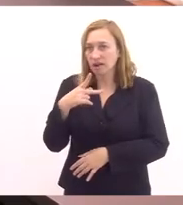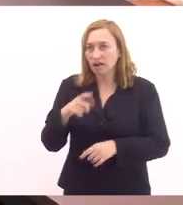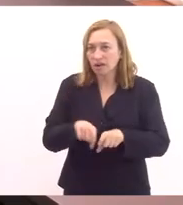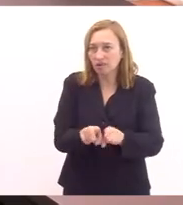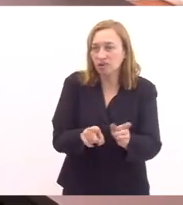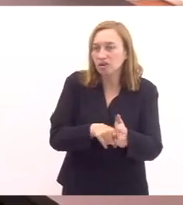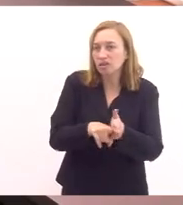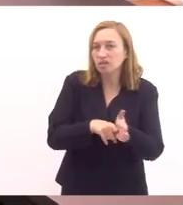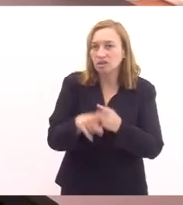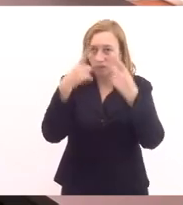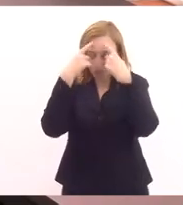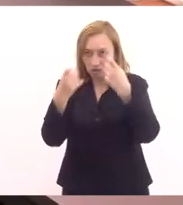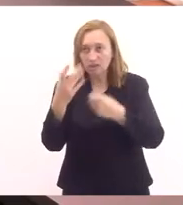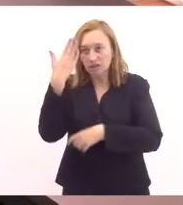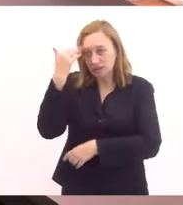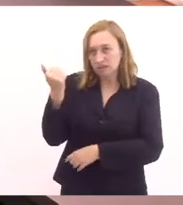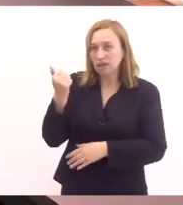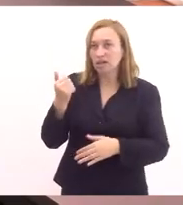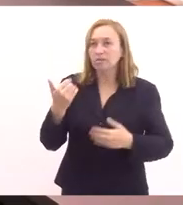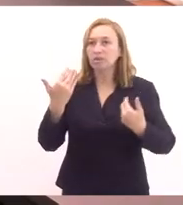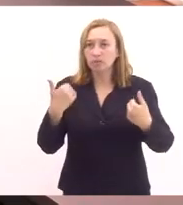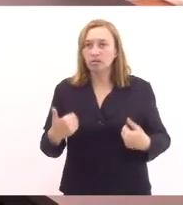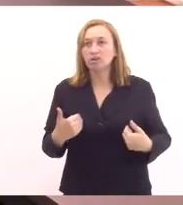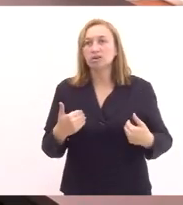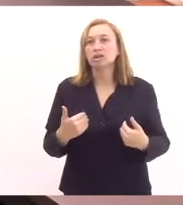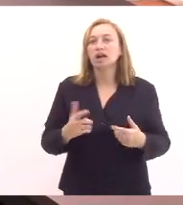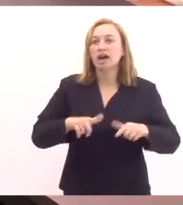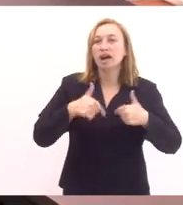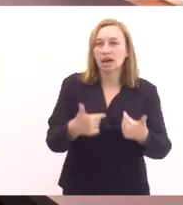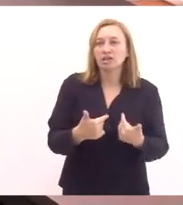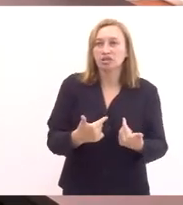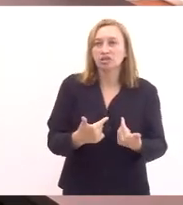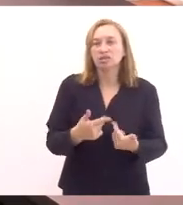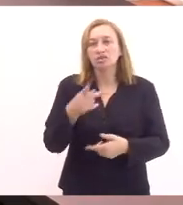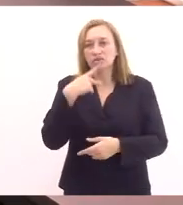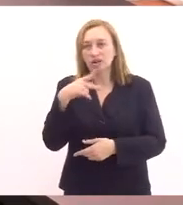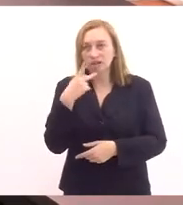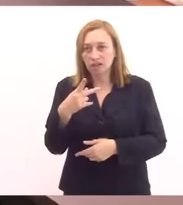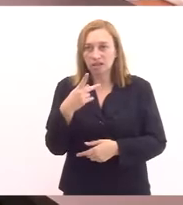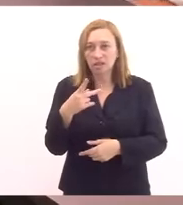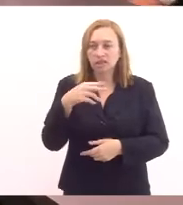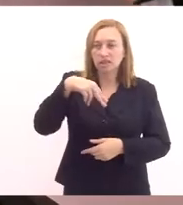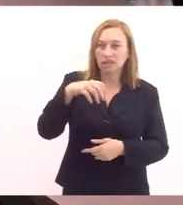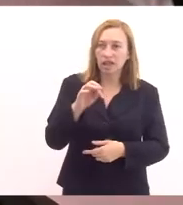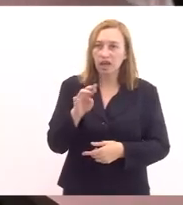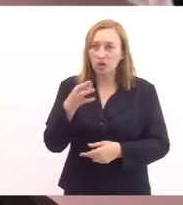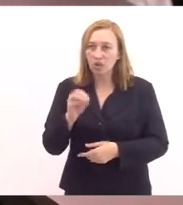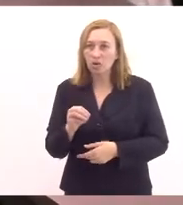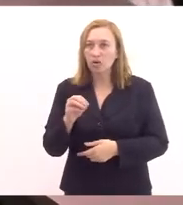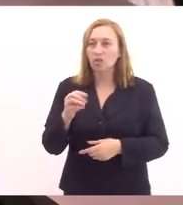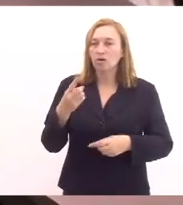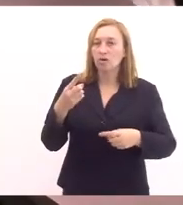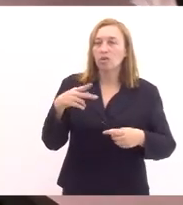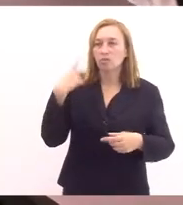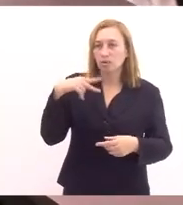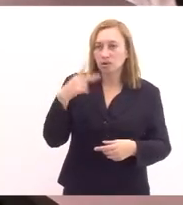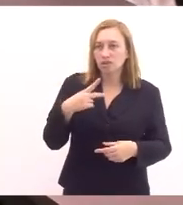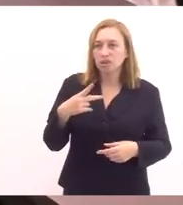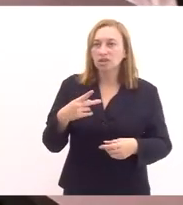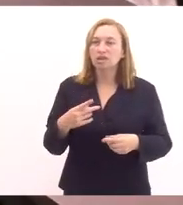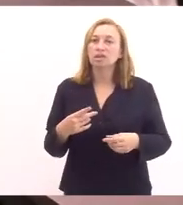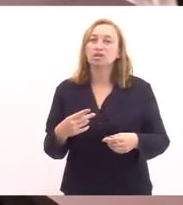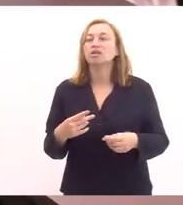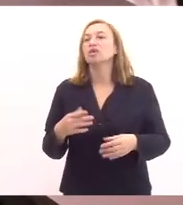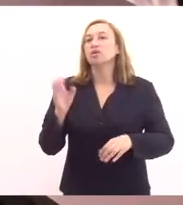obstétrica se a gente sabe a que corpos essa violência atinge né a gente está falando de né pro política a gente tá vendo um estado que produz